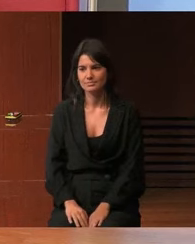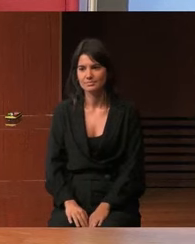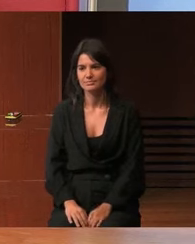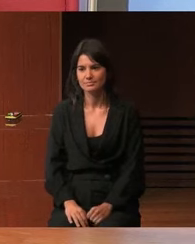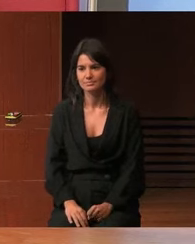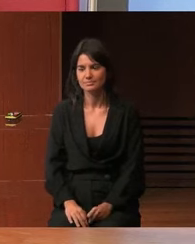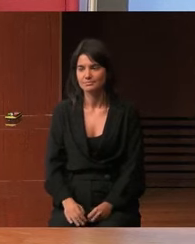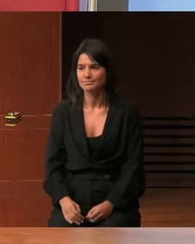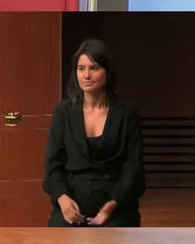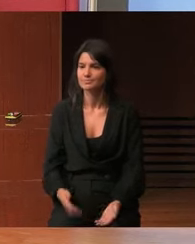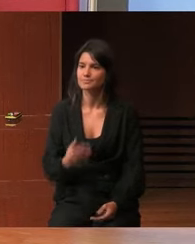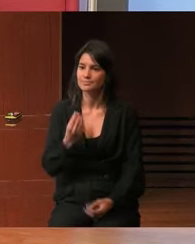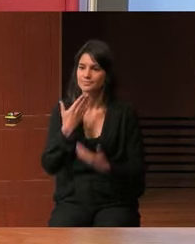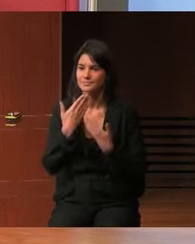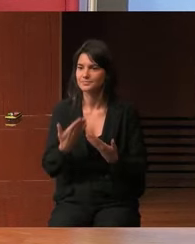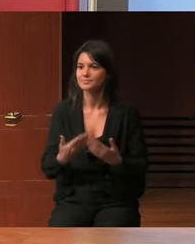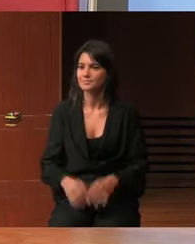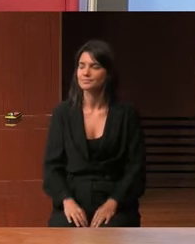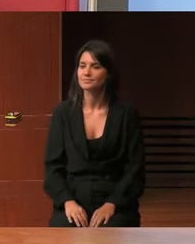Muito obrigada, Ivana.